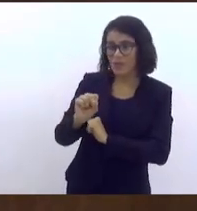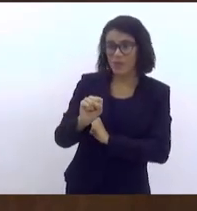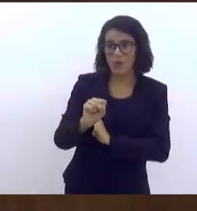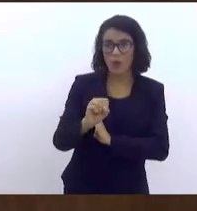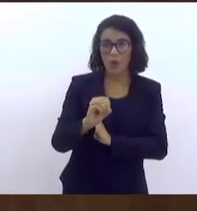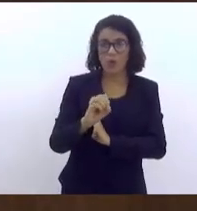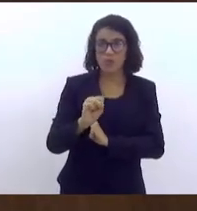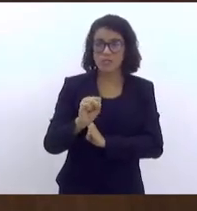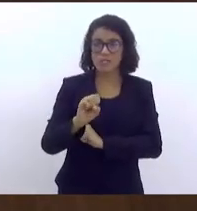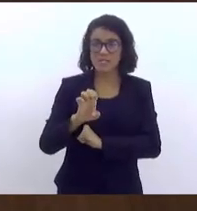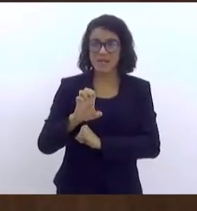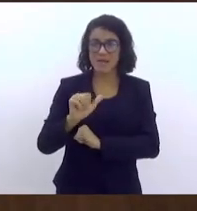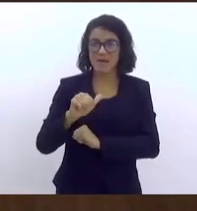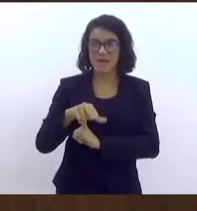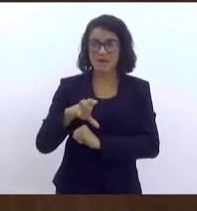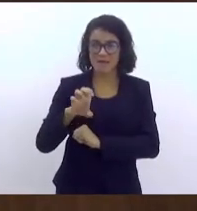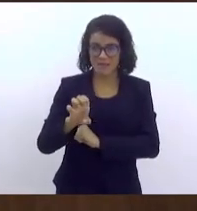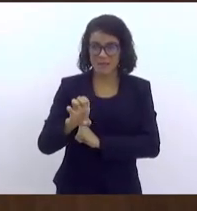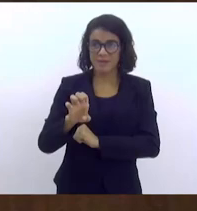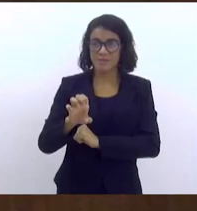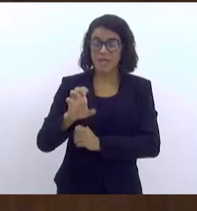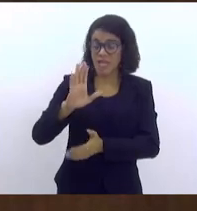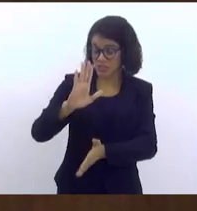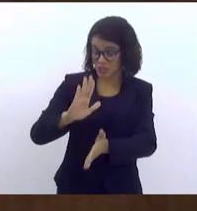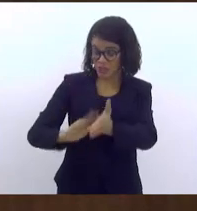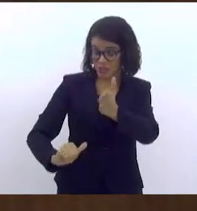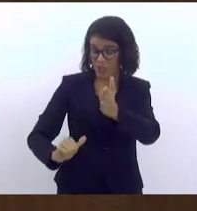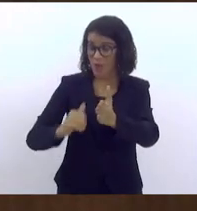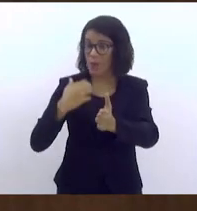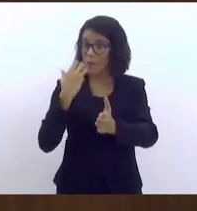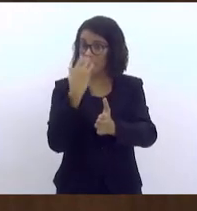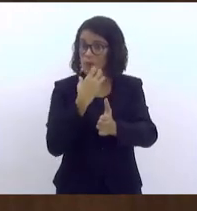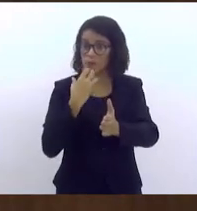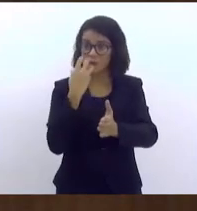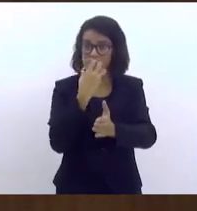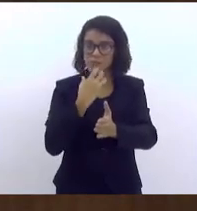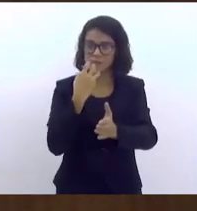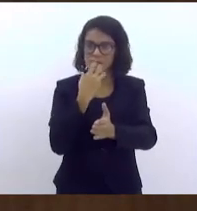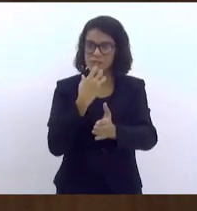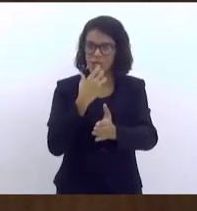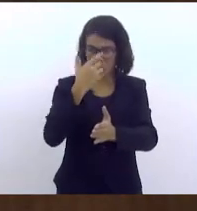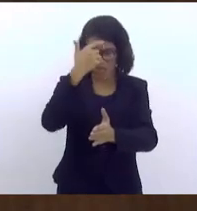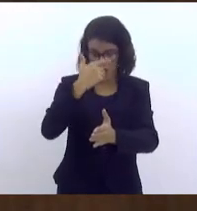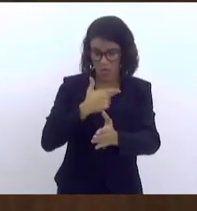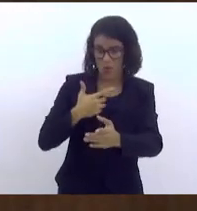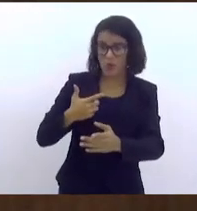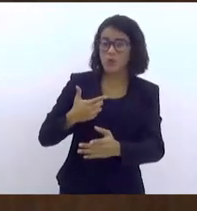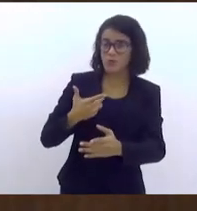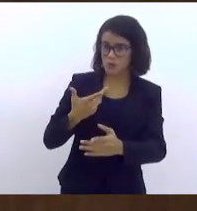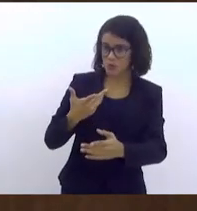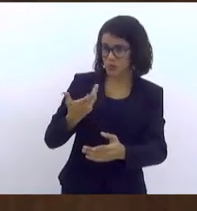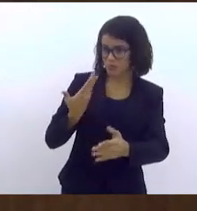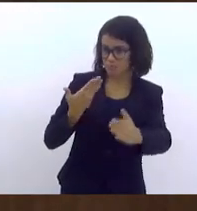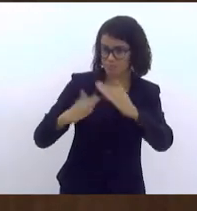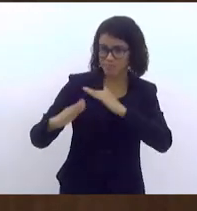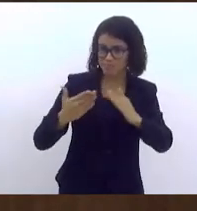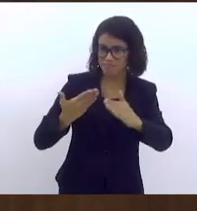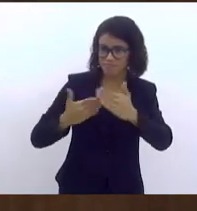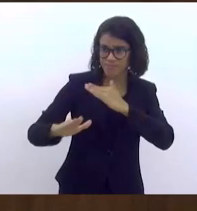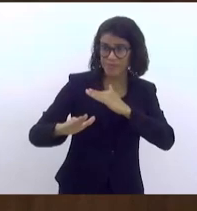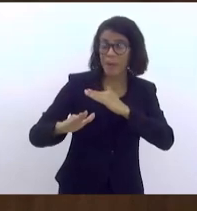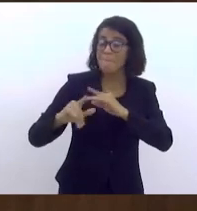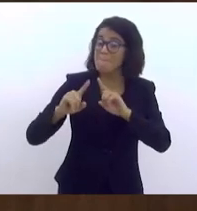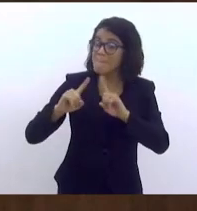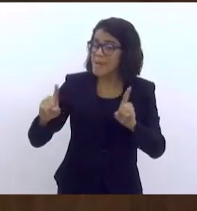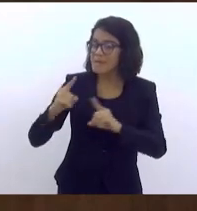falou brilhantemente também retirar a música eu sou de arte marcial de luta né mas